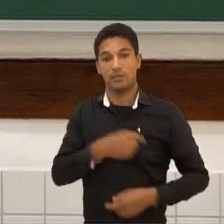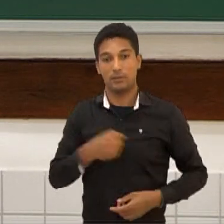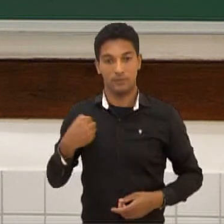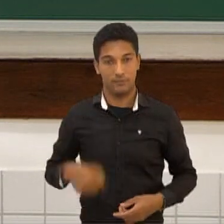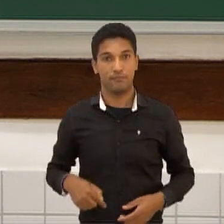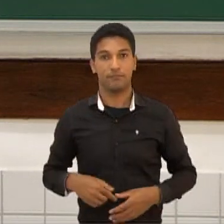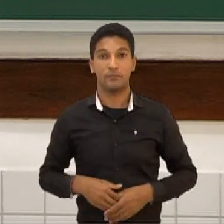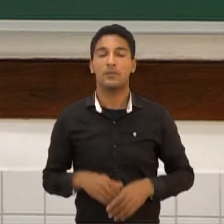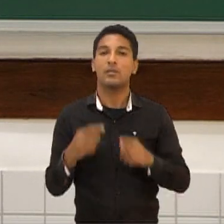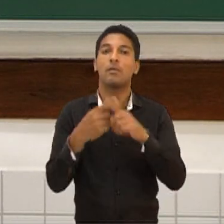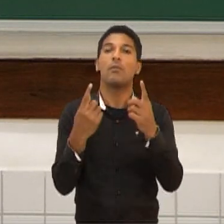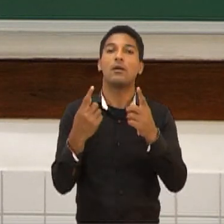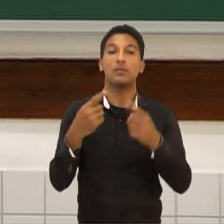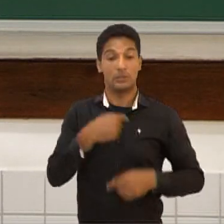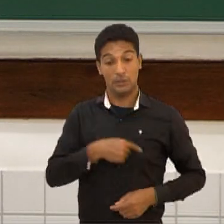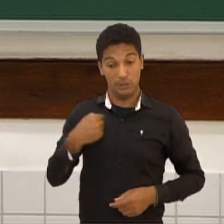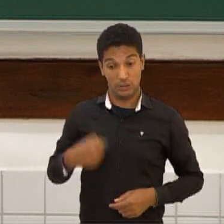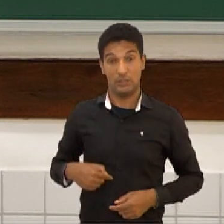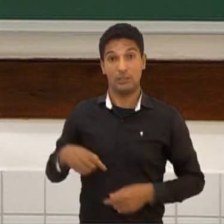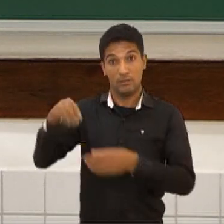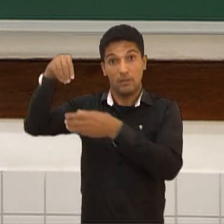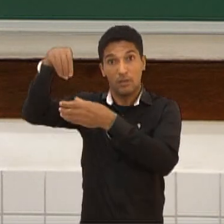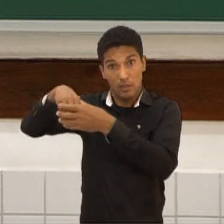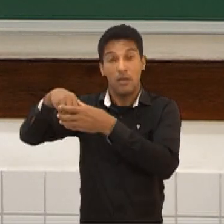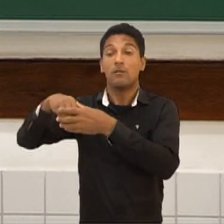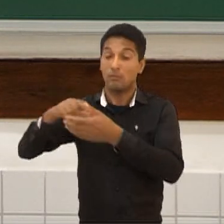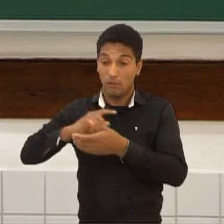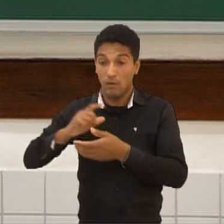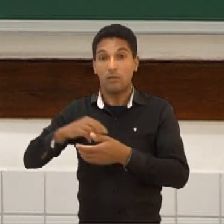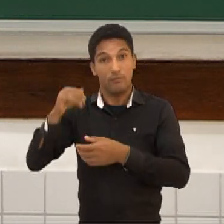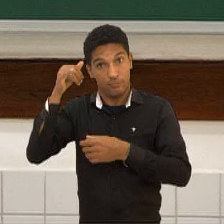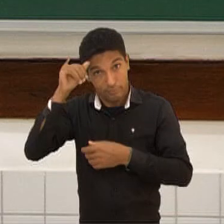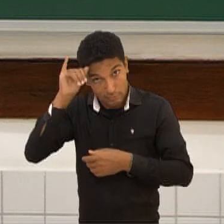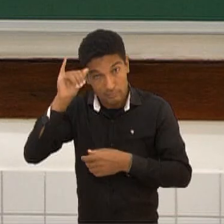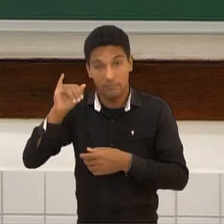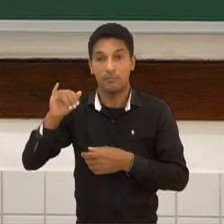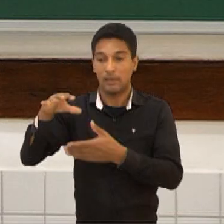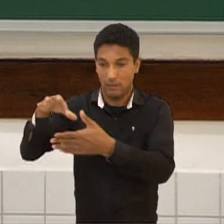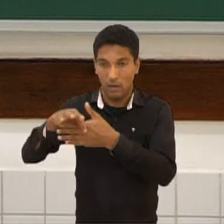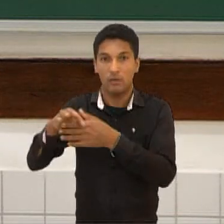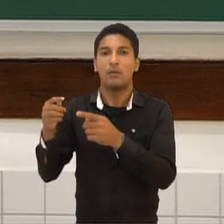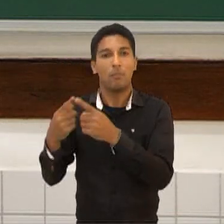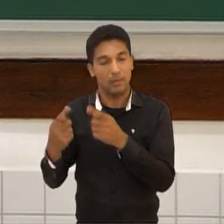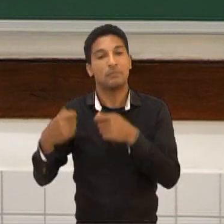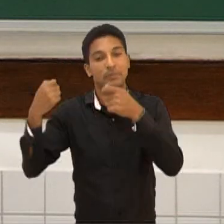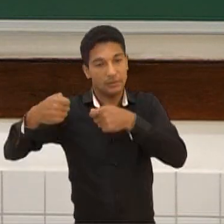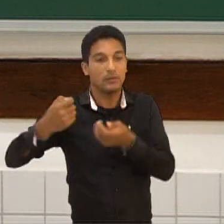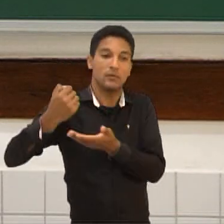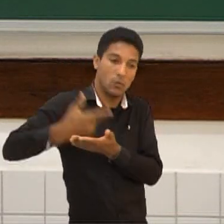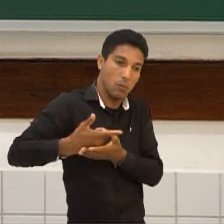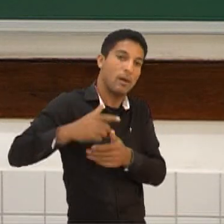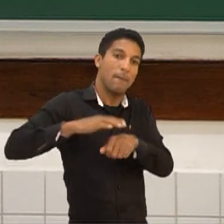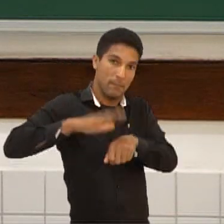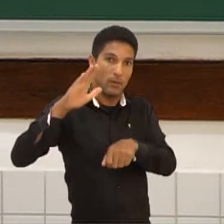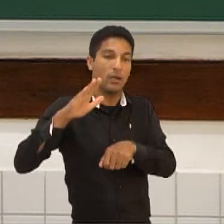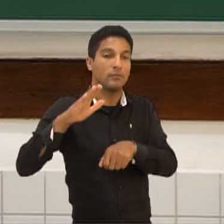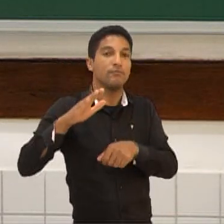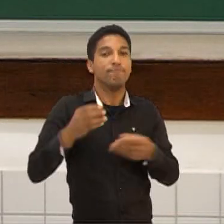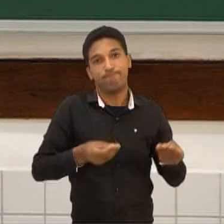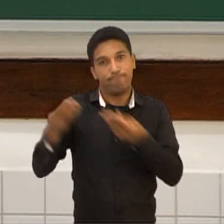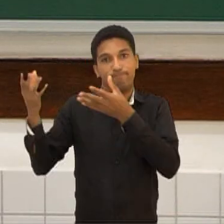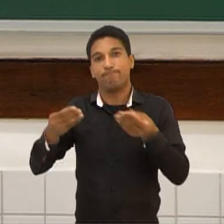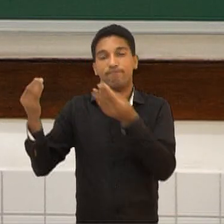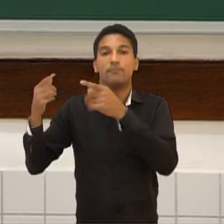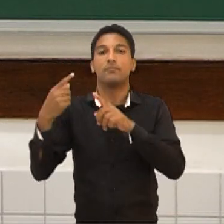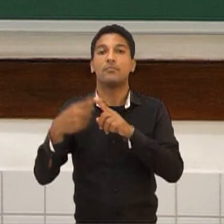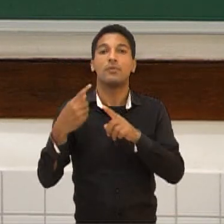importar alguns produtos, né? Importa carne aqui do Brasil, importa cereais, o arroz, né? Uma série de produtos aí